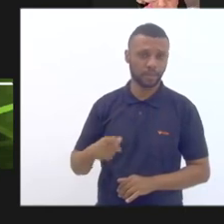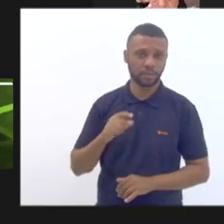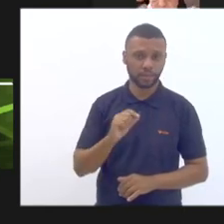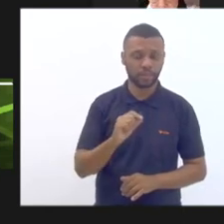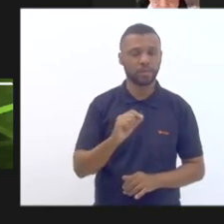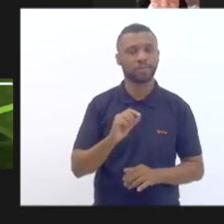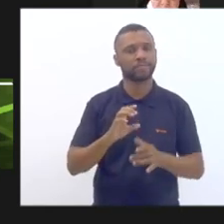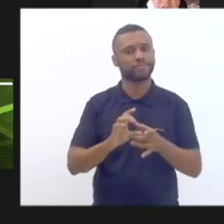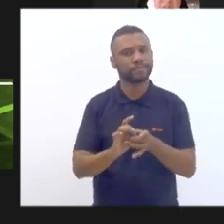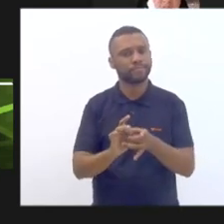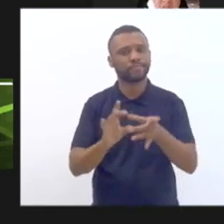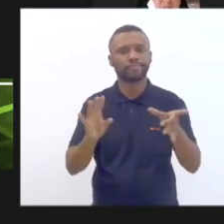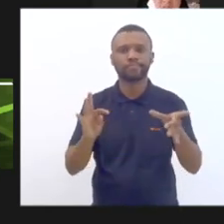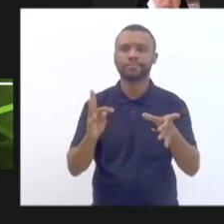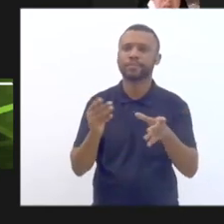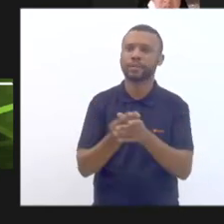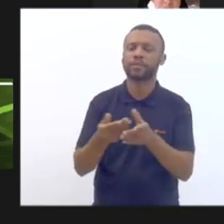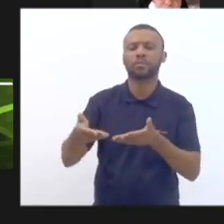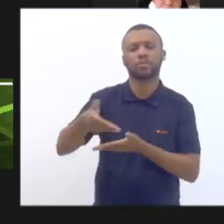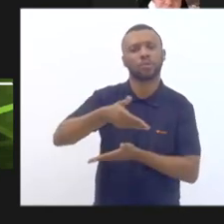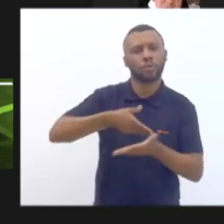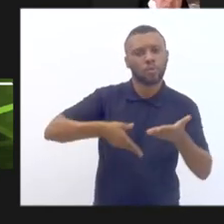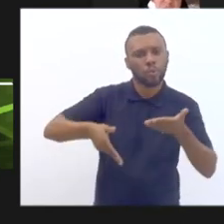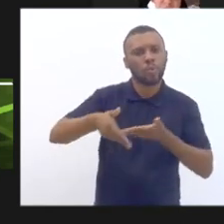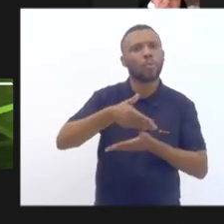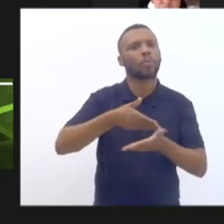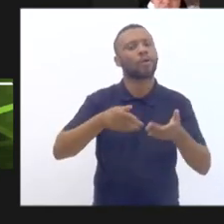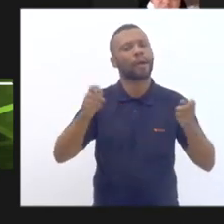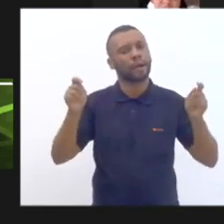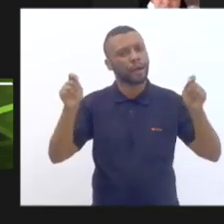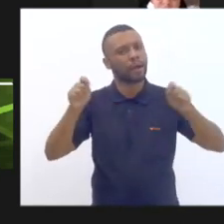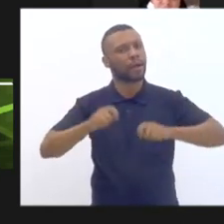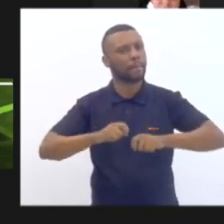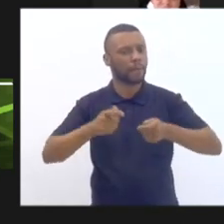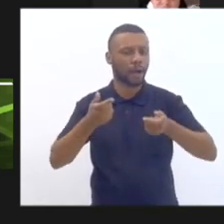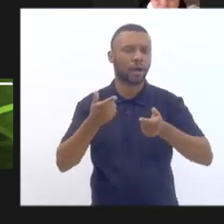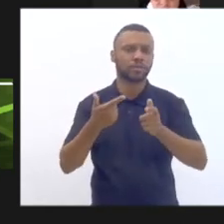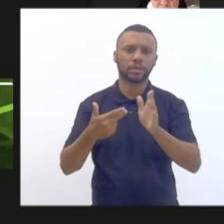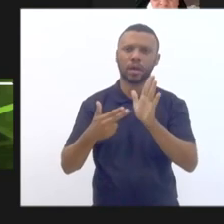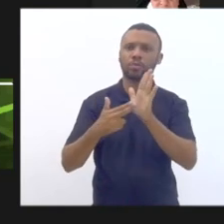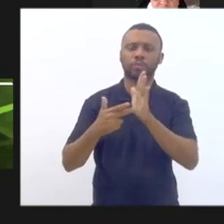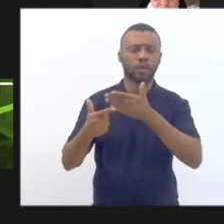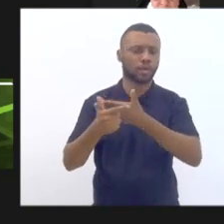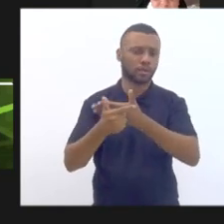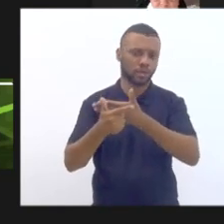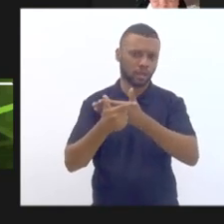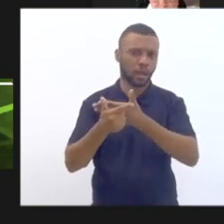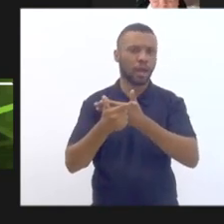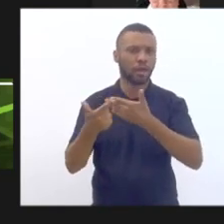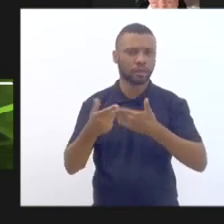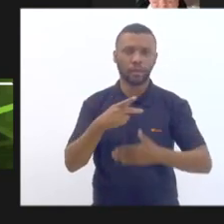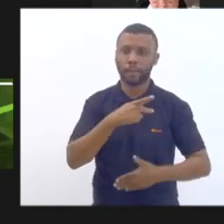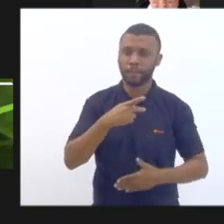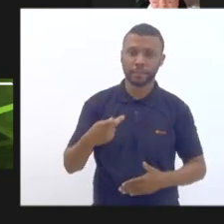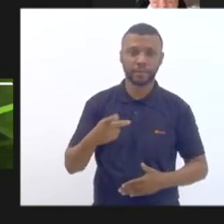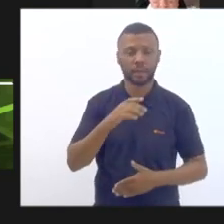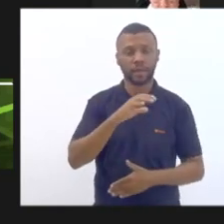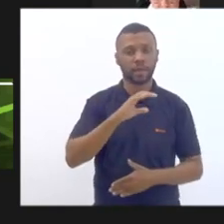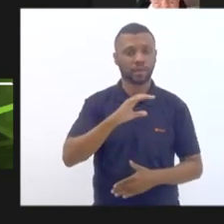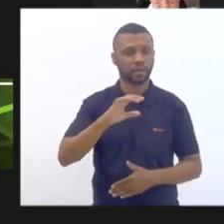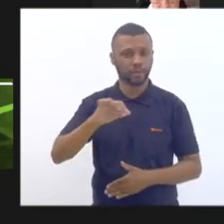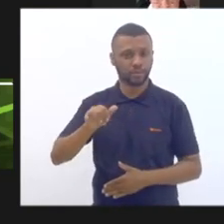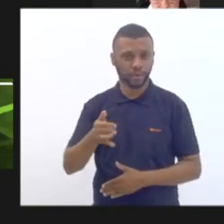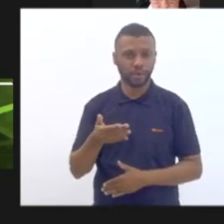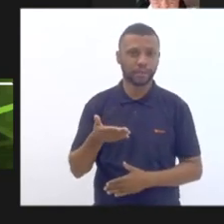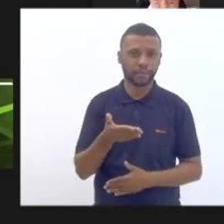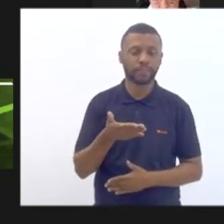extremamente democrático, extremamente capaz de assumir esse cargo de presidente da CCJ. E